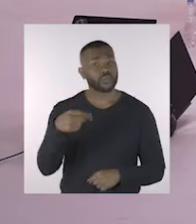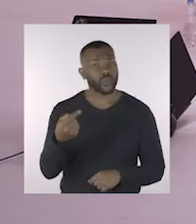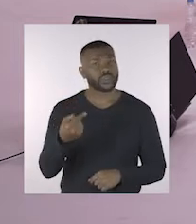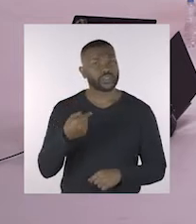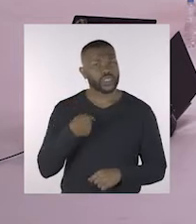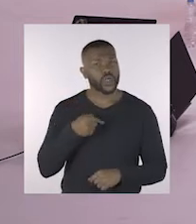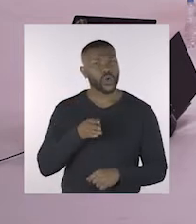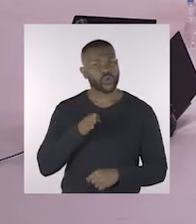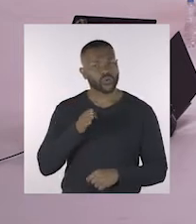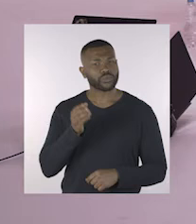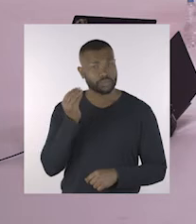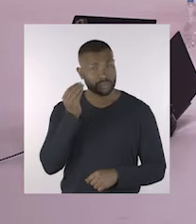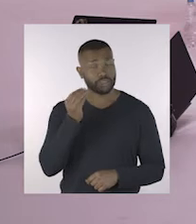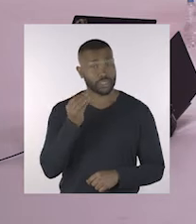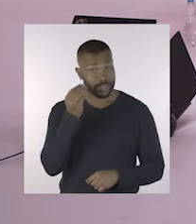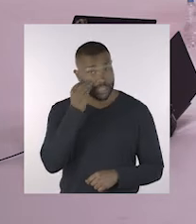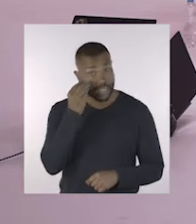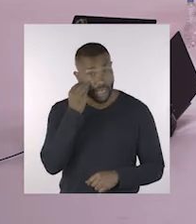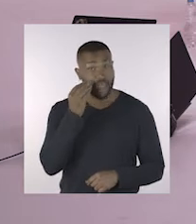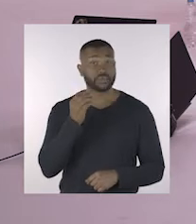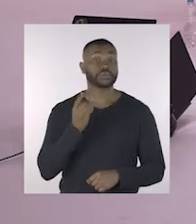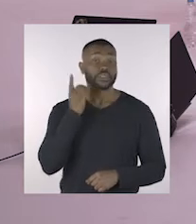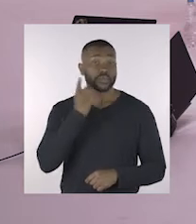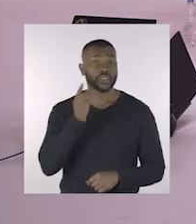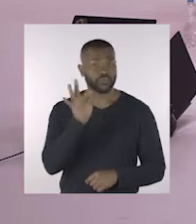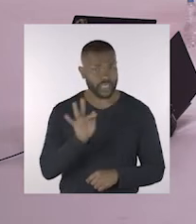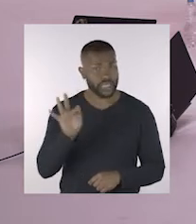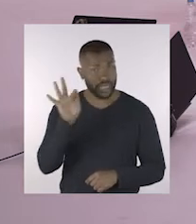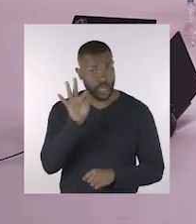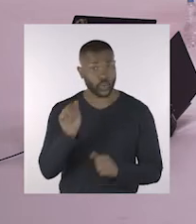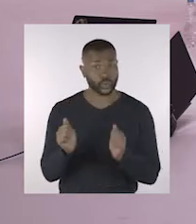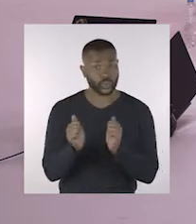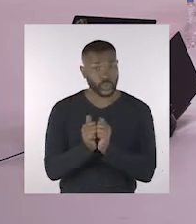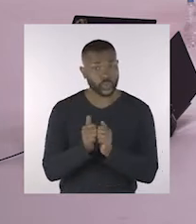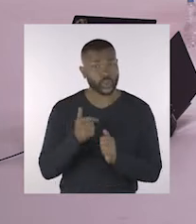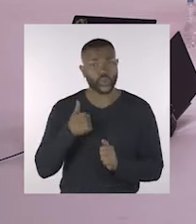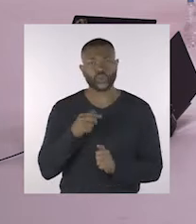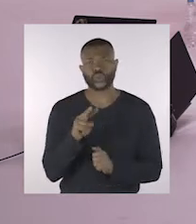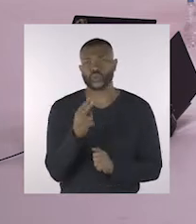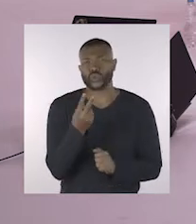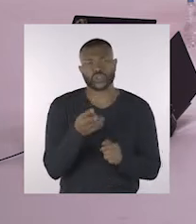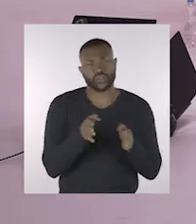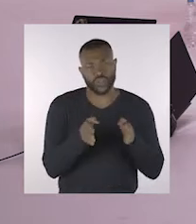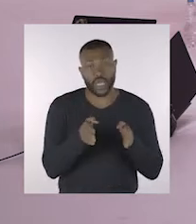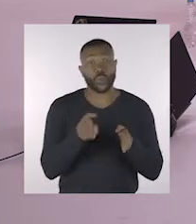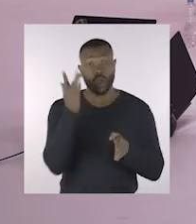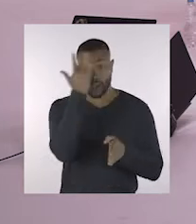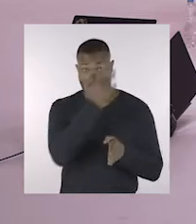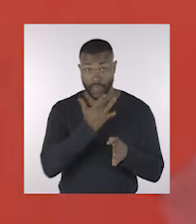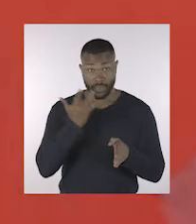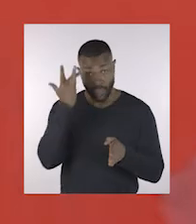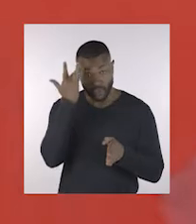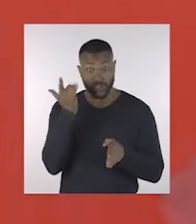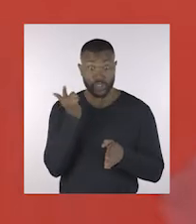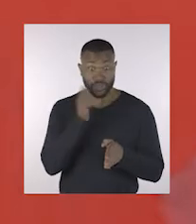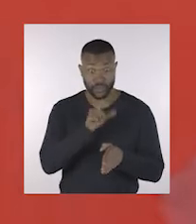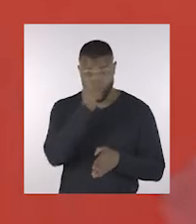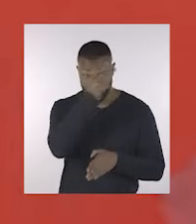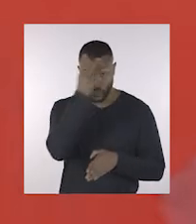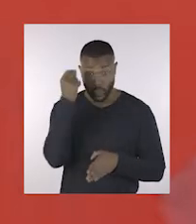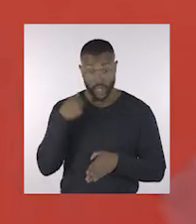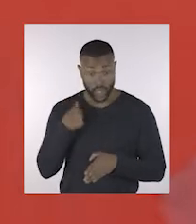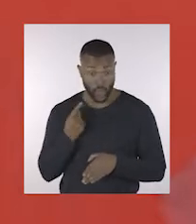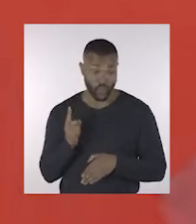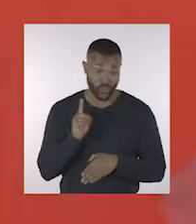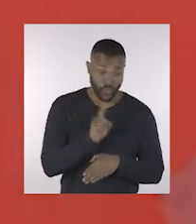aí depois eu fiquei fui para a reeleição do deputado federal e o junto com zarattini mas aí fiquei só nós dois anos ou Haddad ganha eleição e eu venho para São Paulo